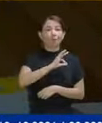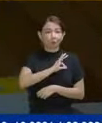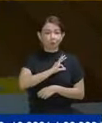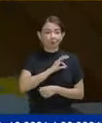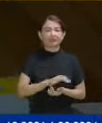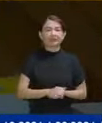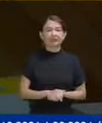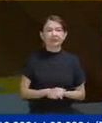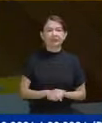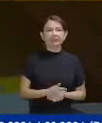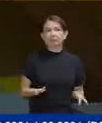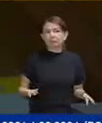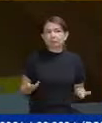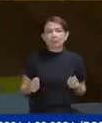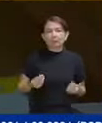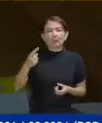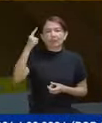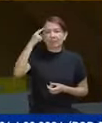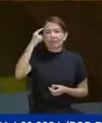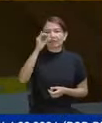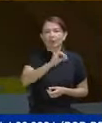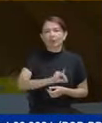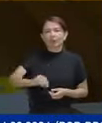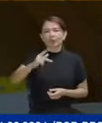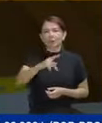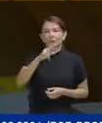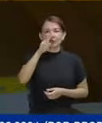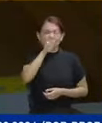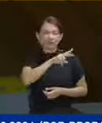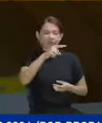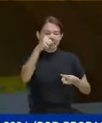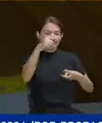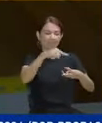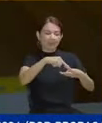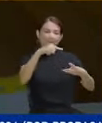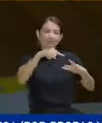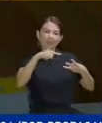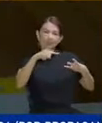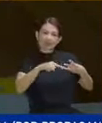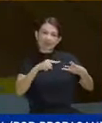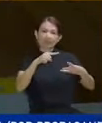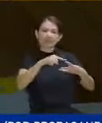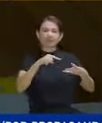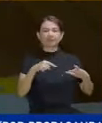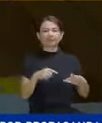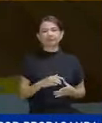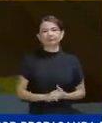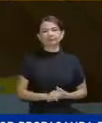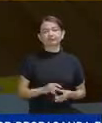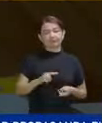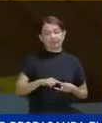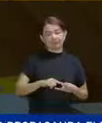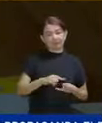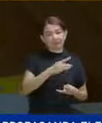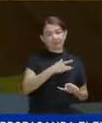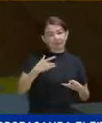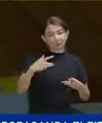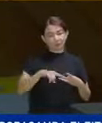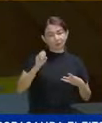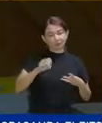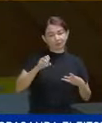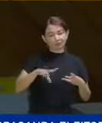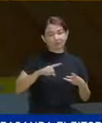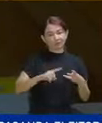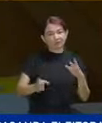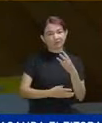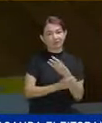Então, não tem como pensar o Oiapoque sem fortalecer essas 3 pilares: saúde, educação e segurança. E todos sabem que a parceria